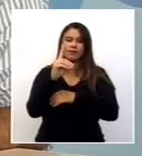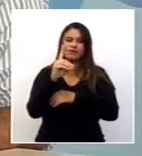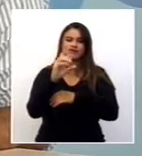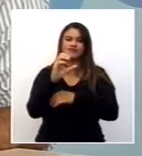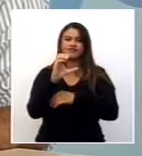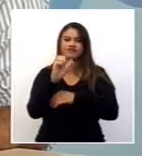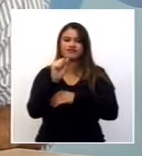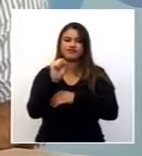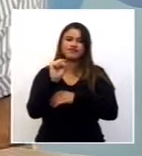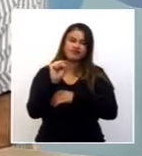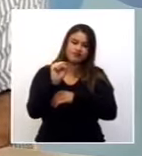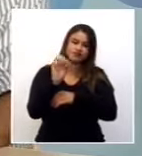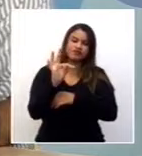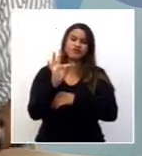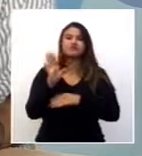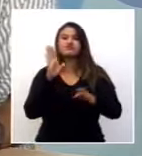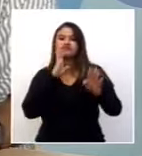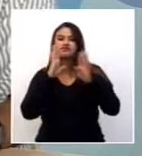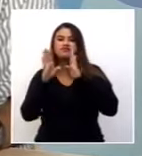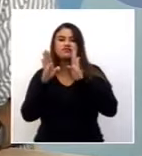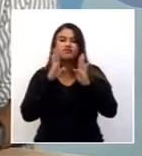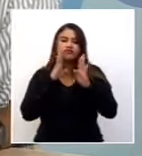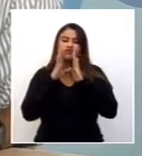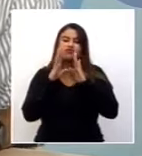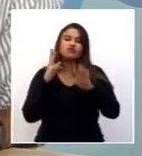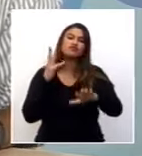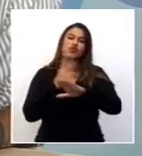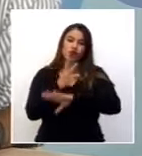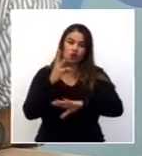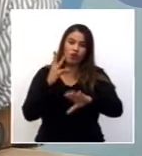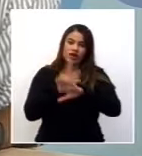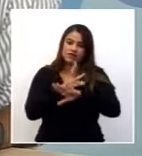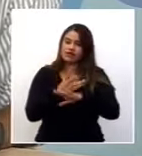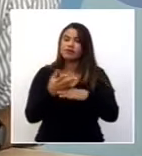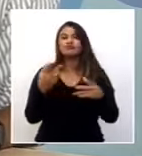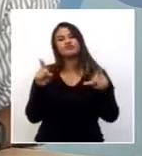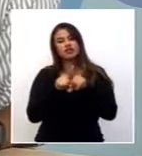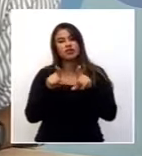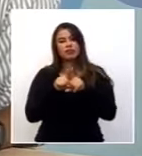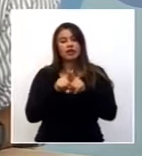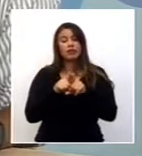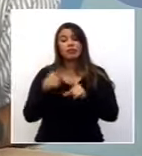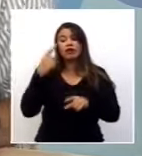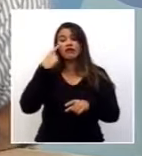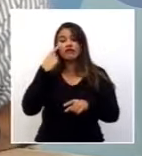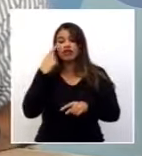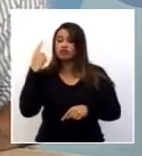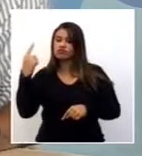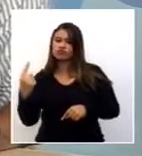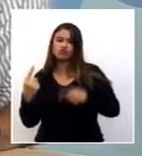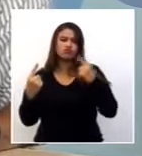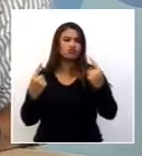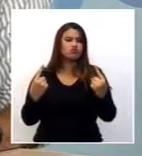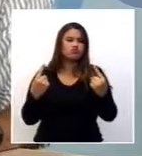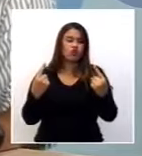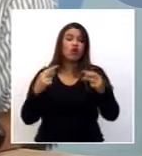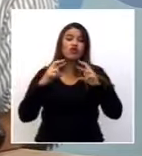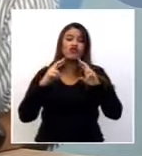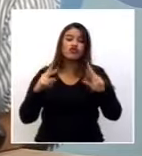WhatsApp, né? Então, agora a gente tem que entender qual é a diferença, né, do instrumento